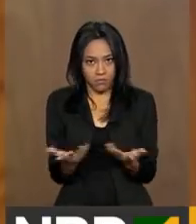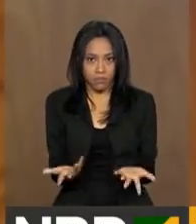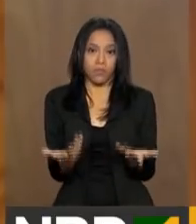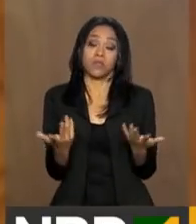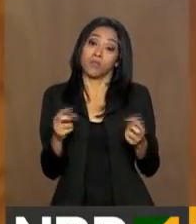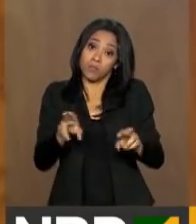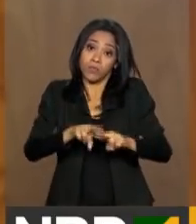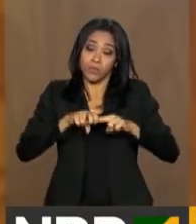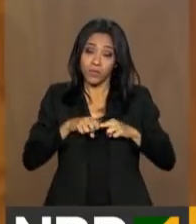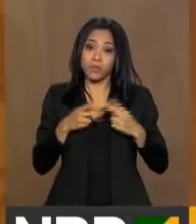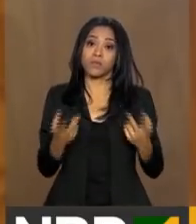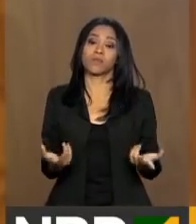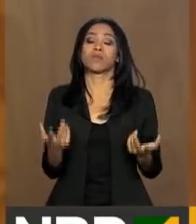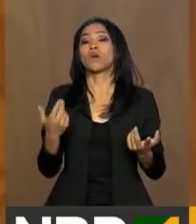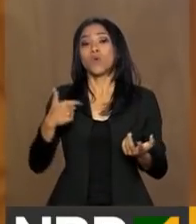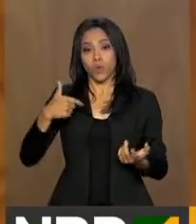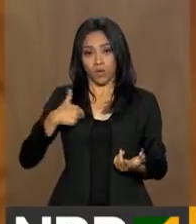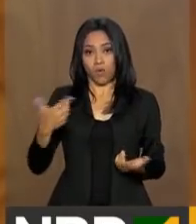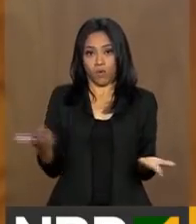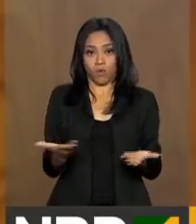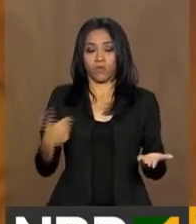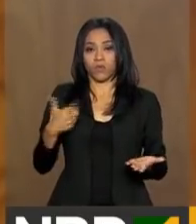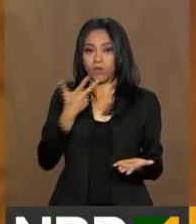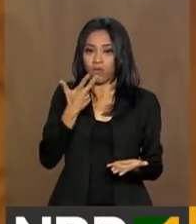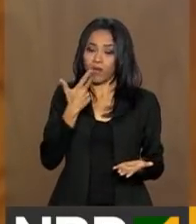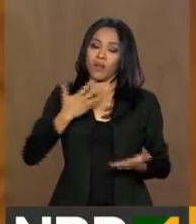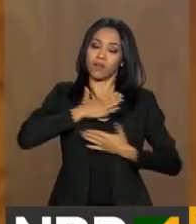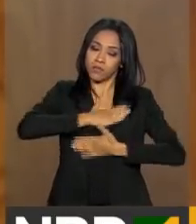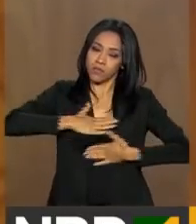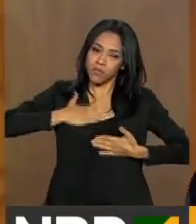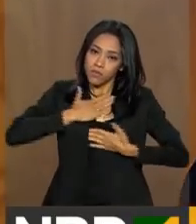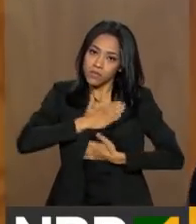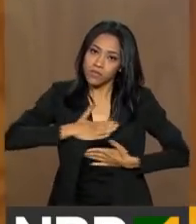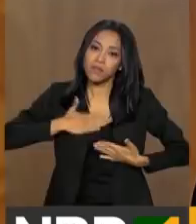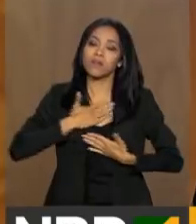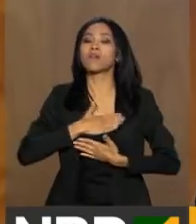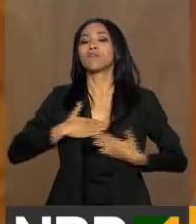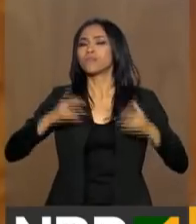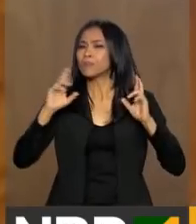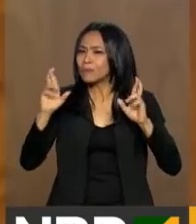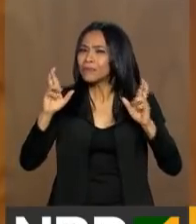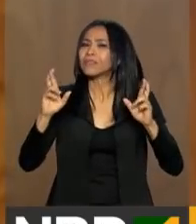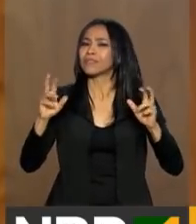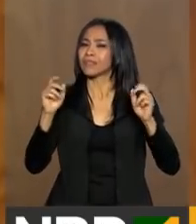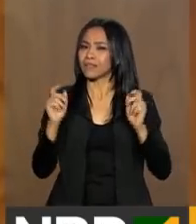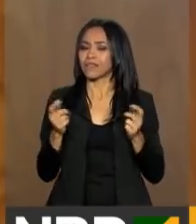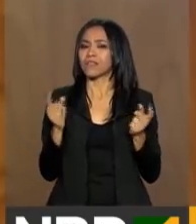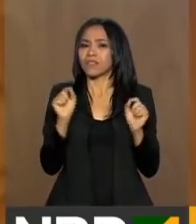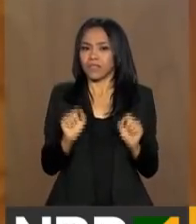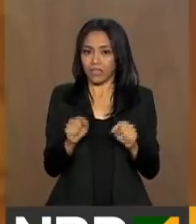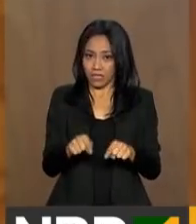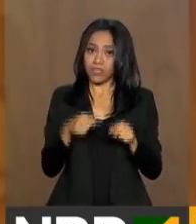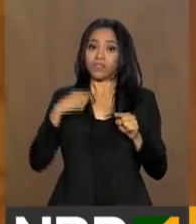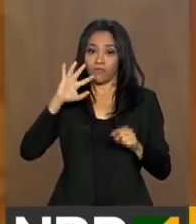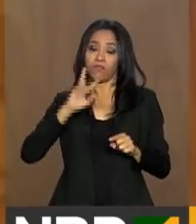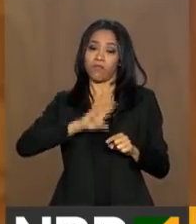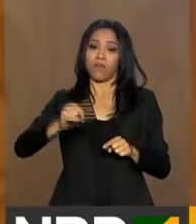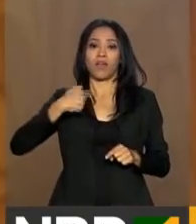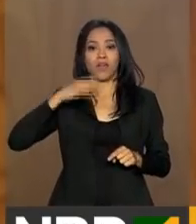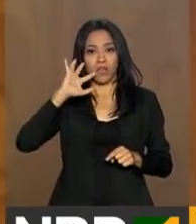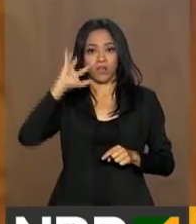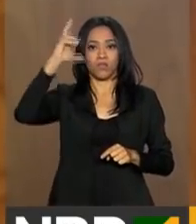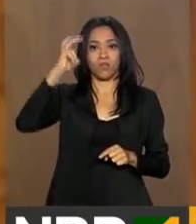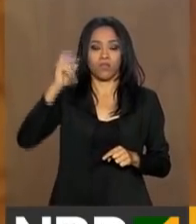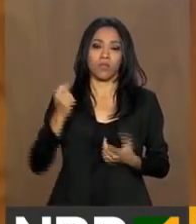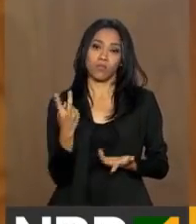localidades. Portanto, o registro que eu faço é com muita satisfação, na torcida, digamos, de que isto resulte benéfico para